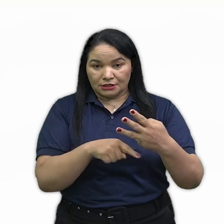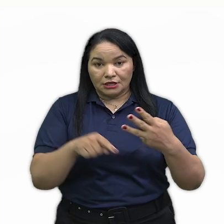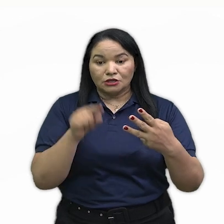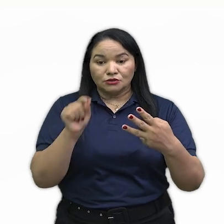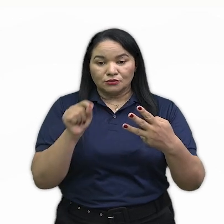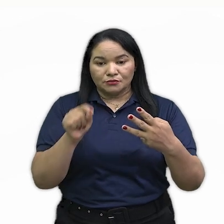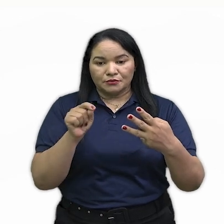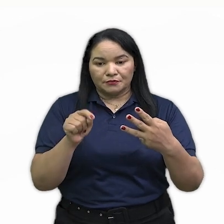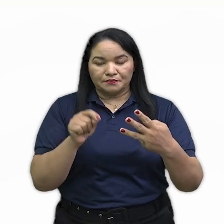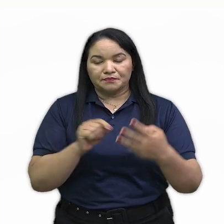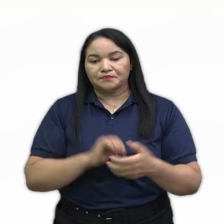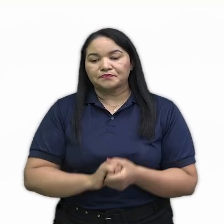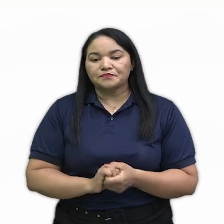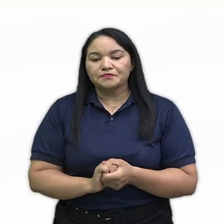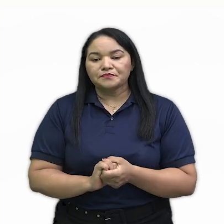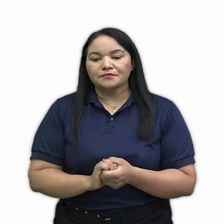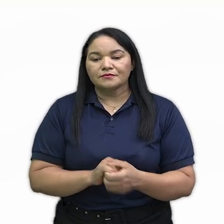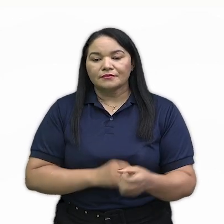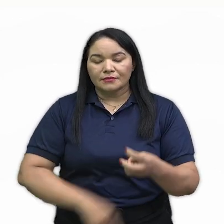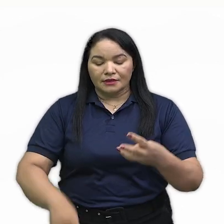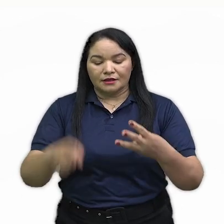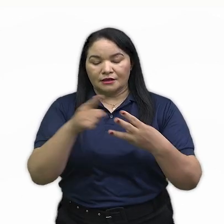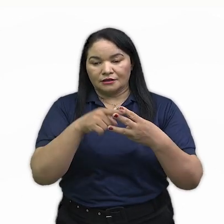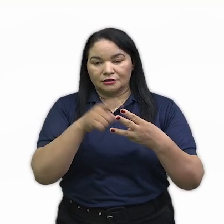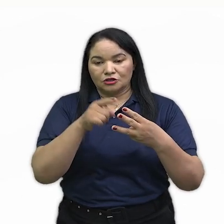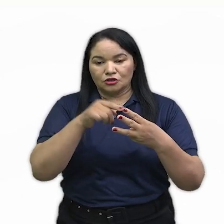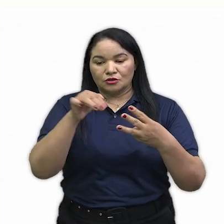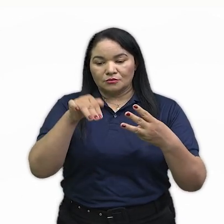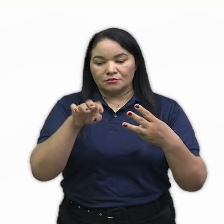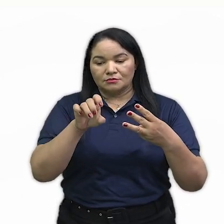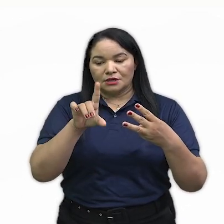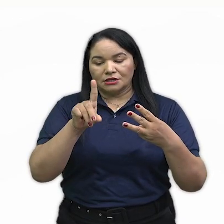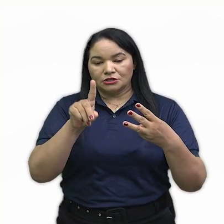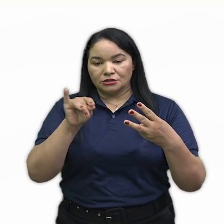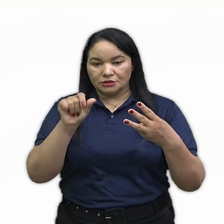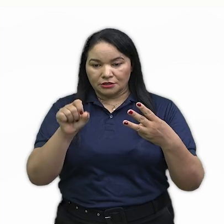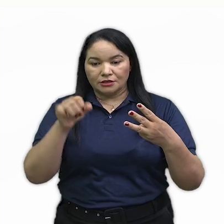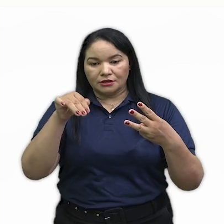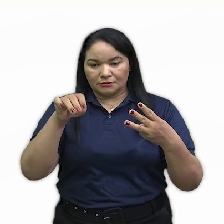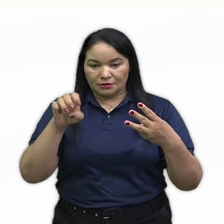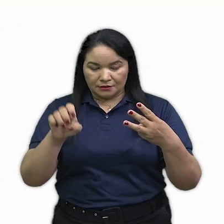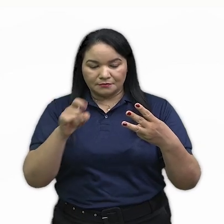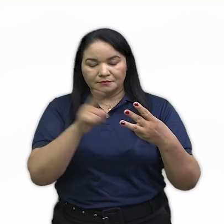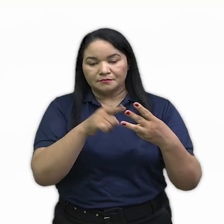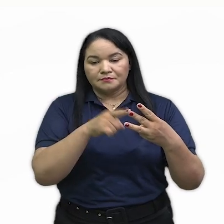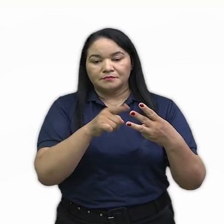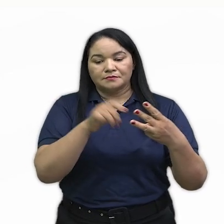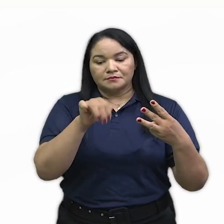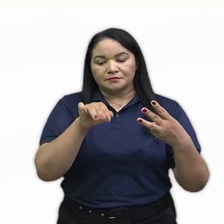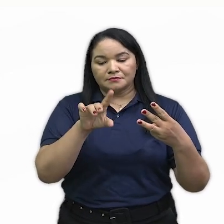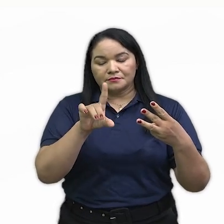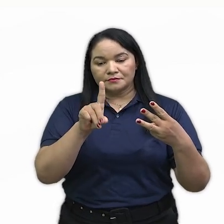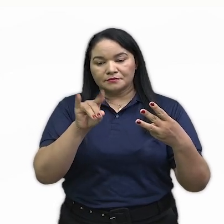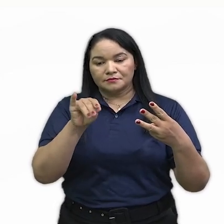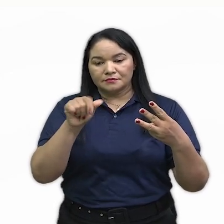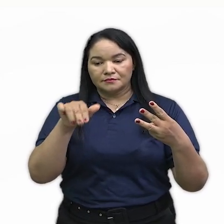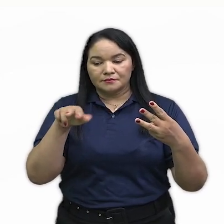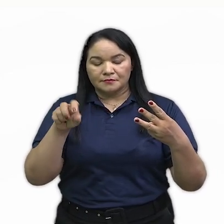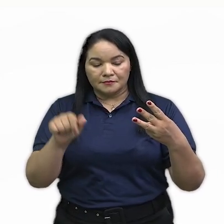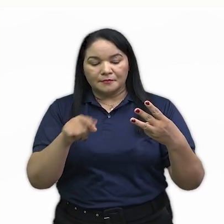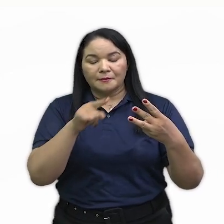tendência central mais comuns são a média, a mediana e a moda. Então, nós temos aqui